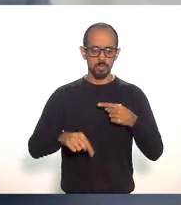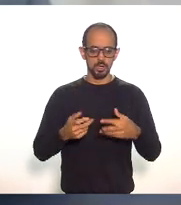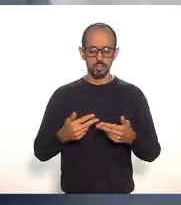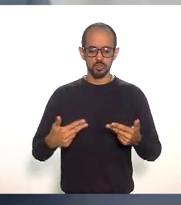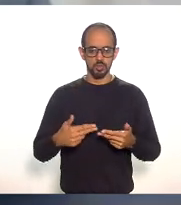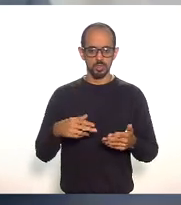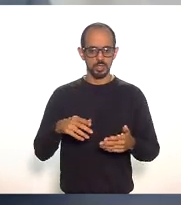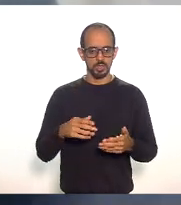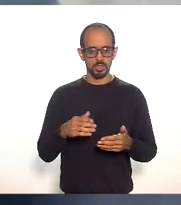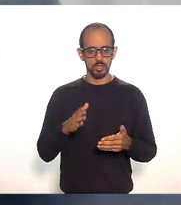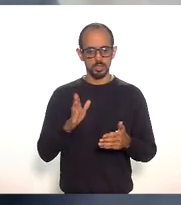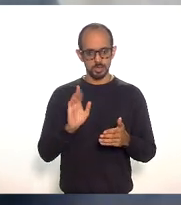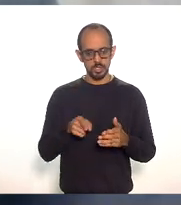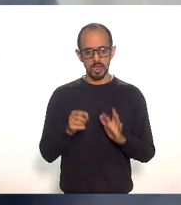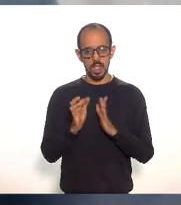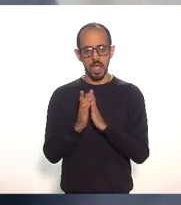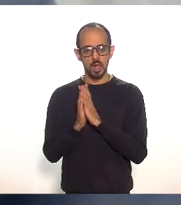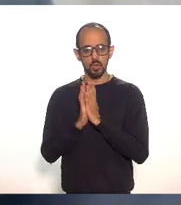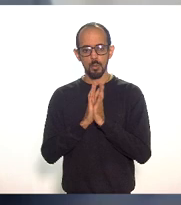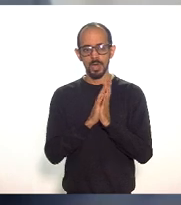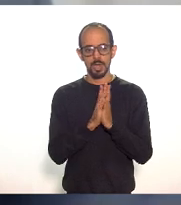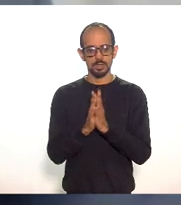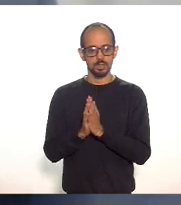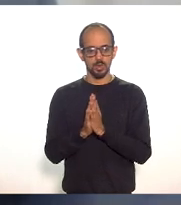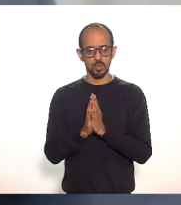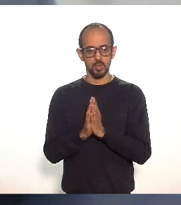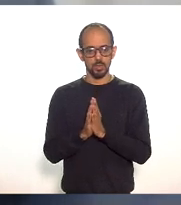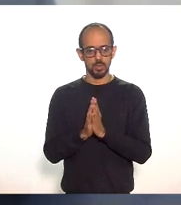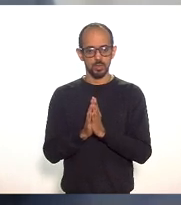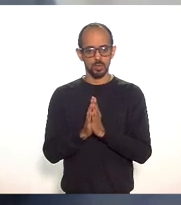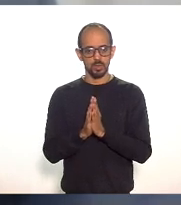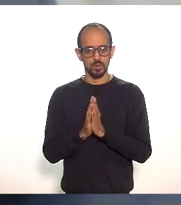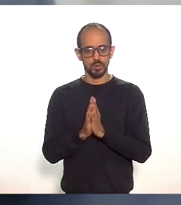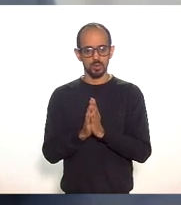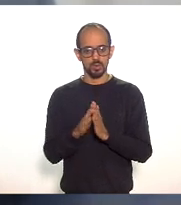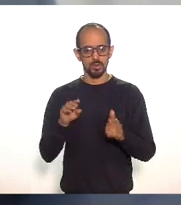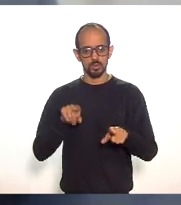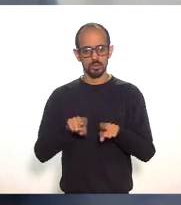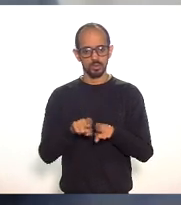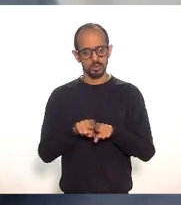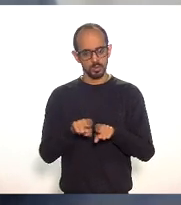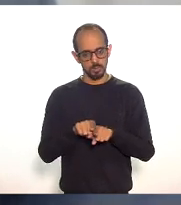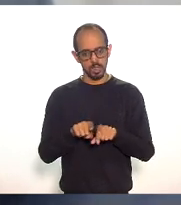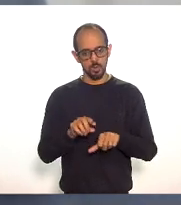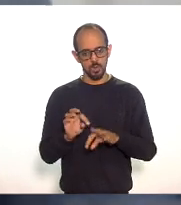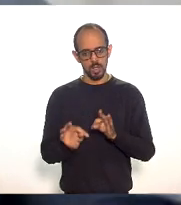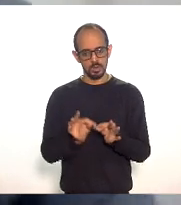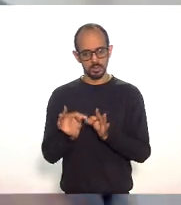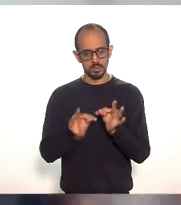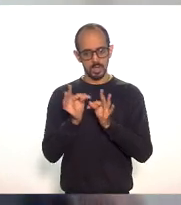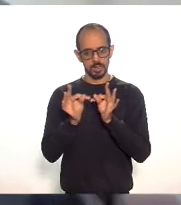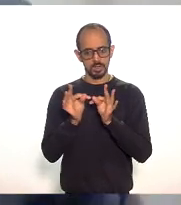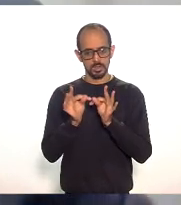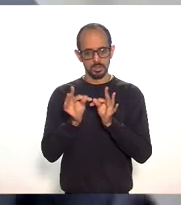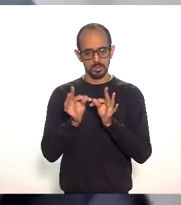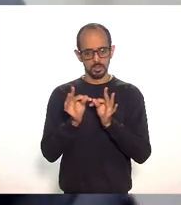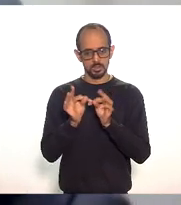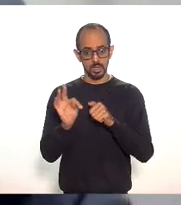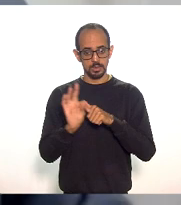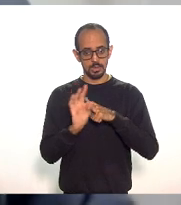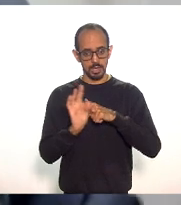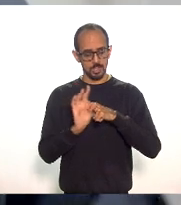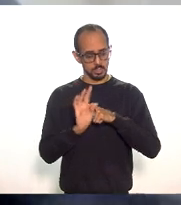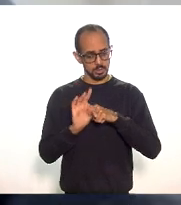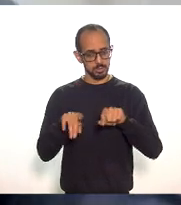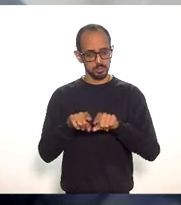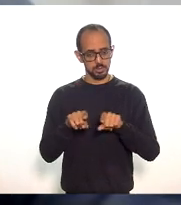são as aglomerações, que faltam com as normas técnicas de combate à Covid-19 e, principalmente, as festas